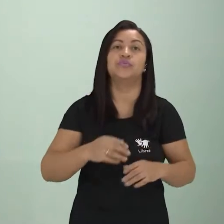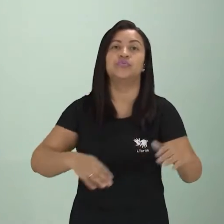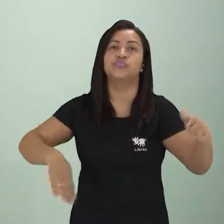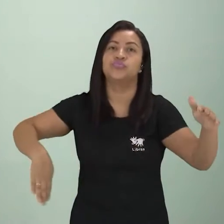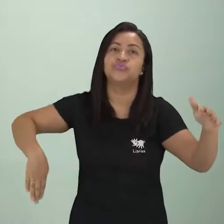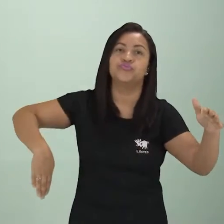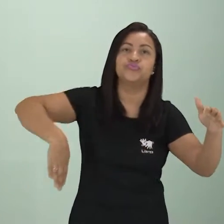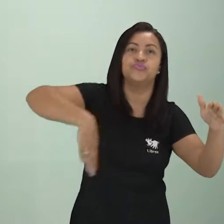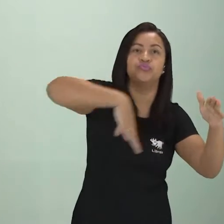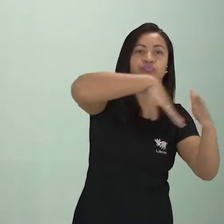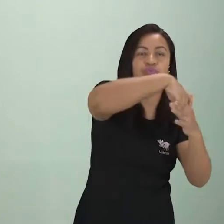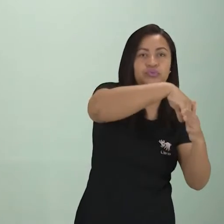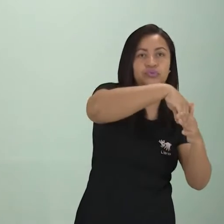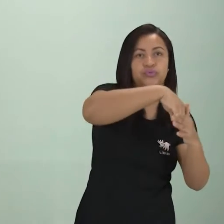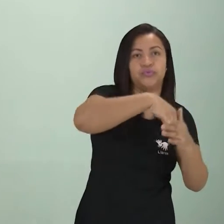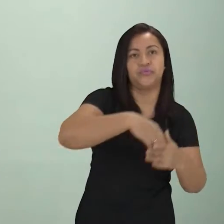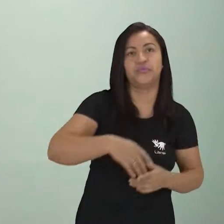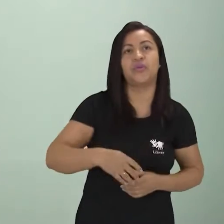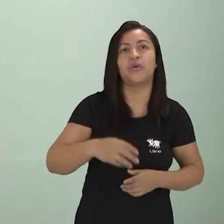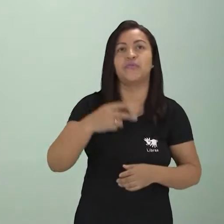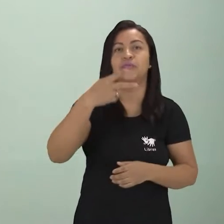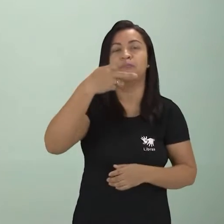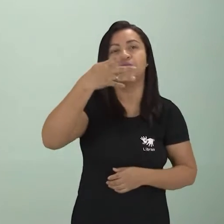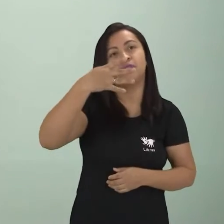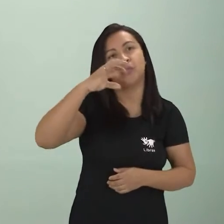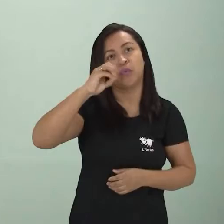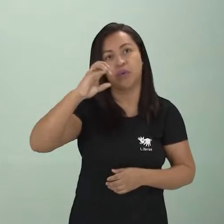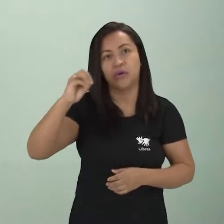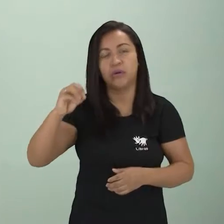com a velocidade de 30. A resultante dessas duas